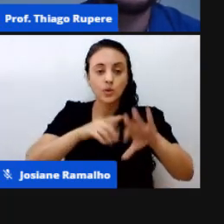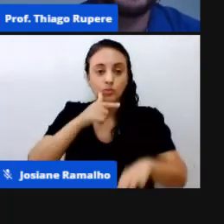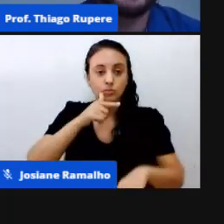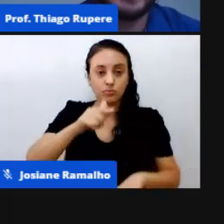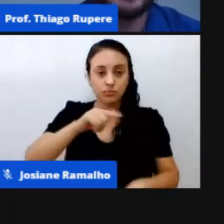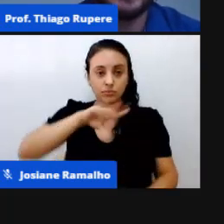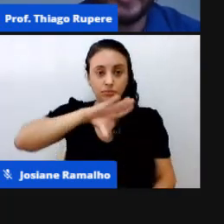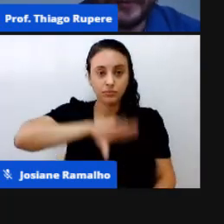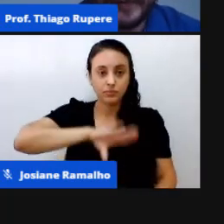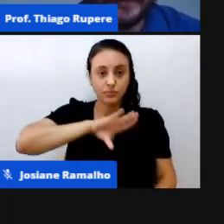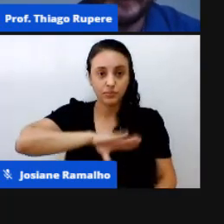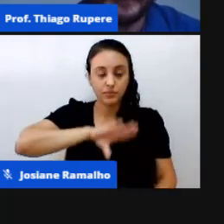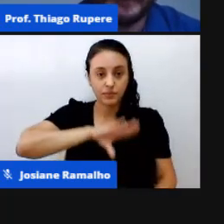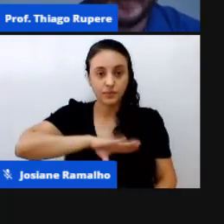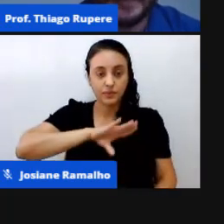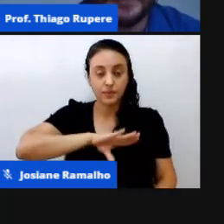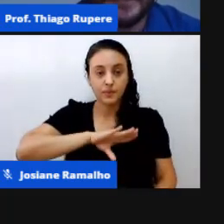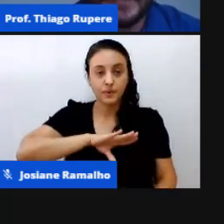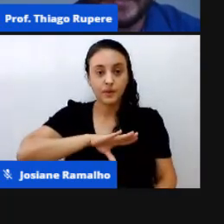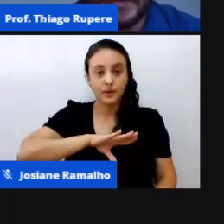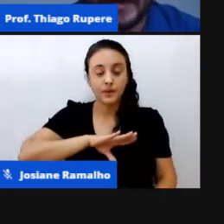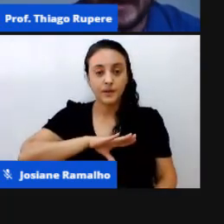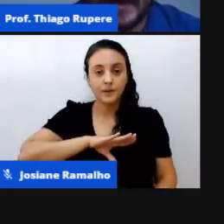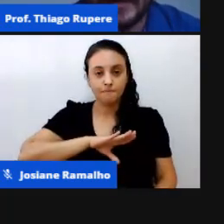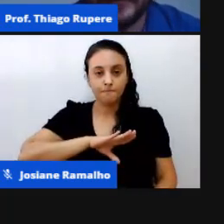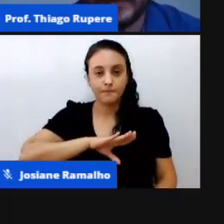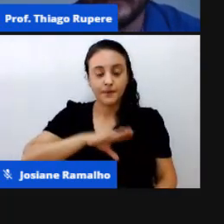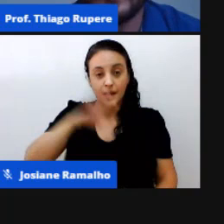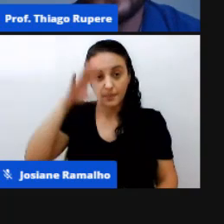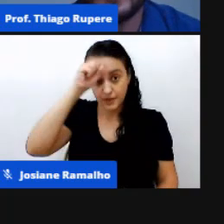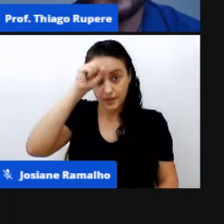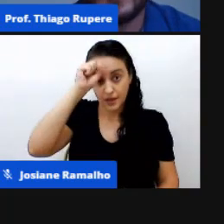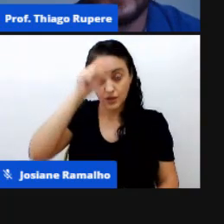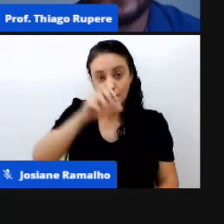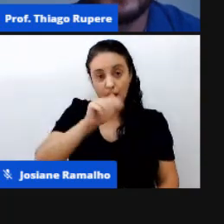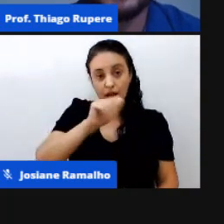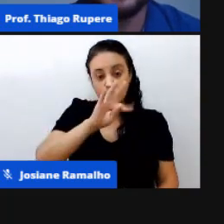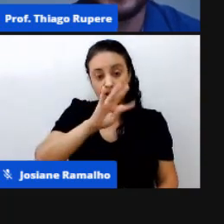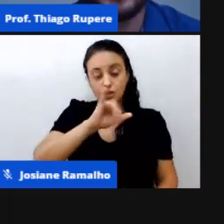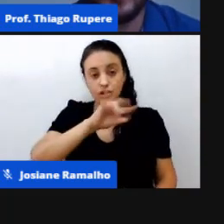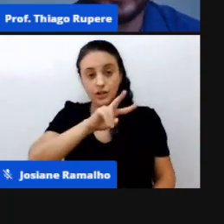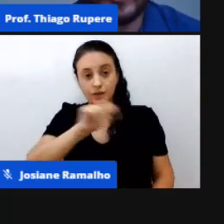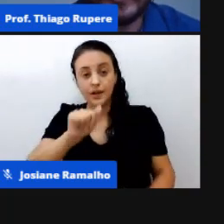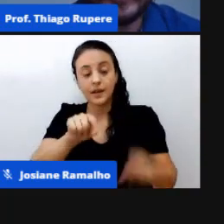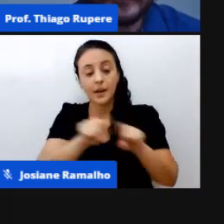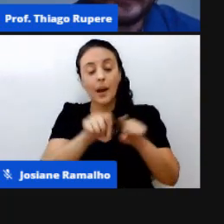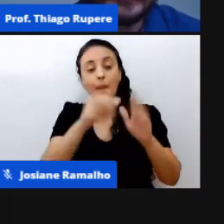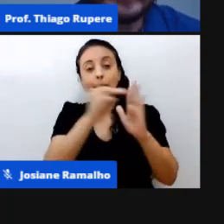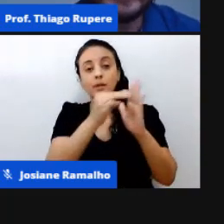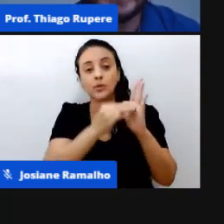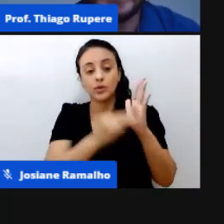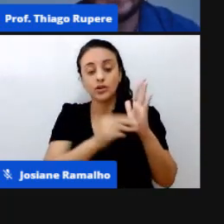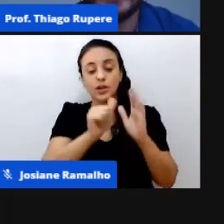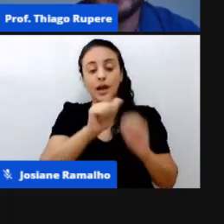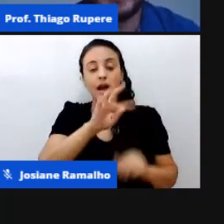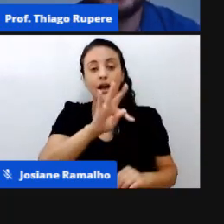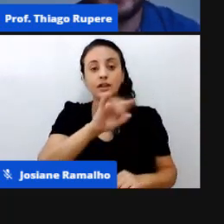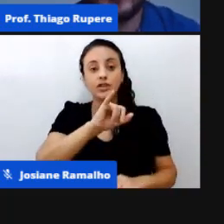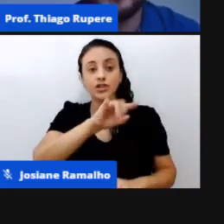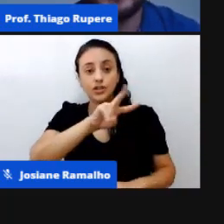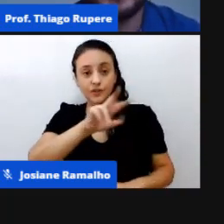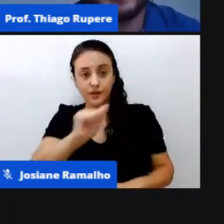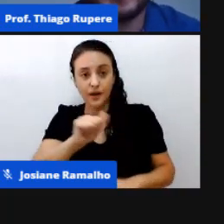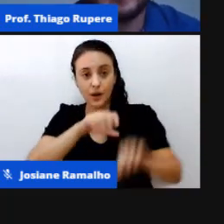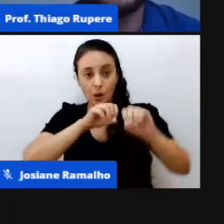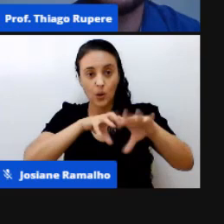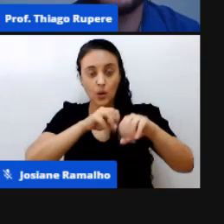da aprendizagem ativa, né, as metodologias ativas e o ensino remoto, sala de